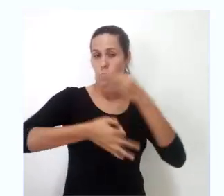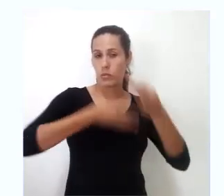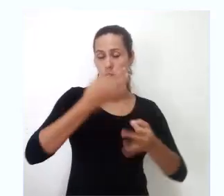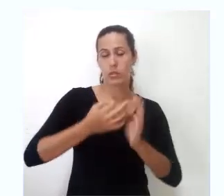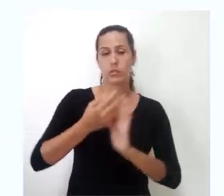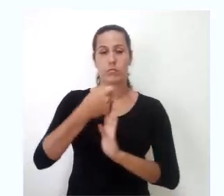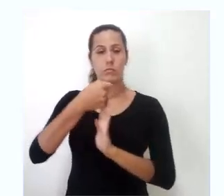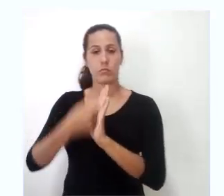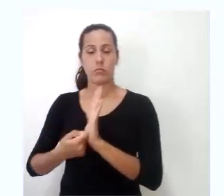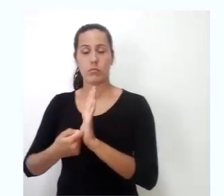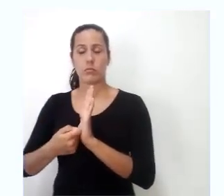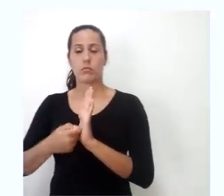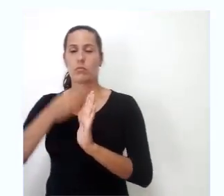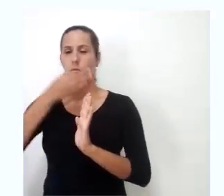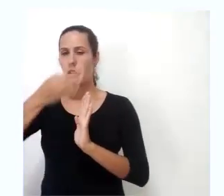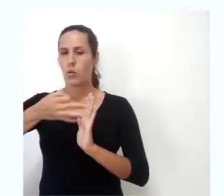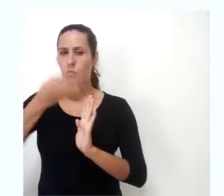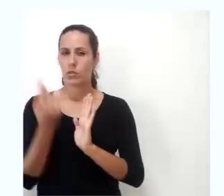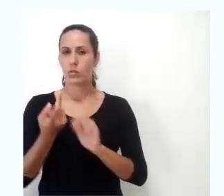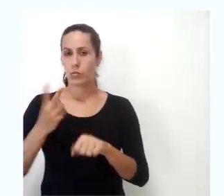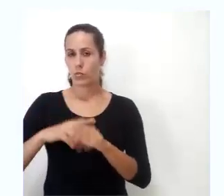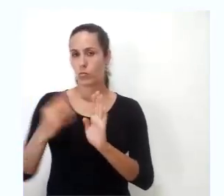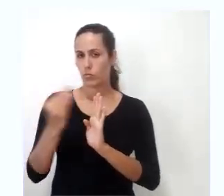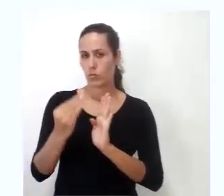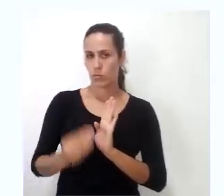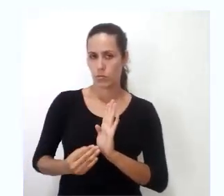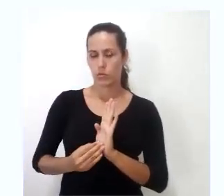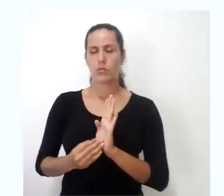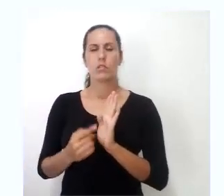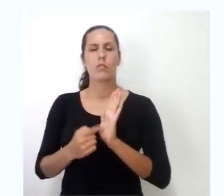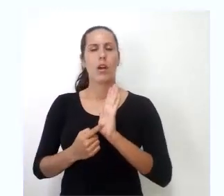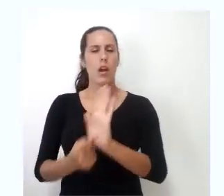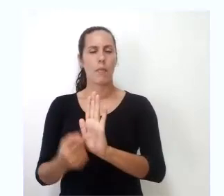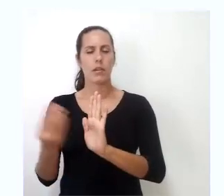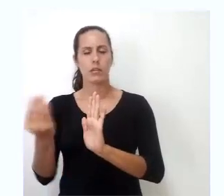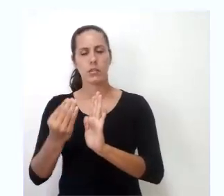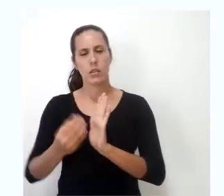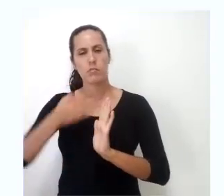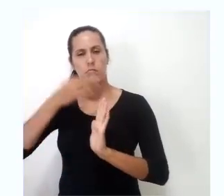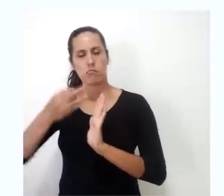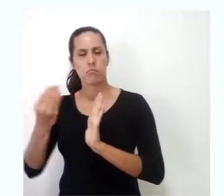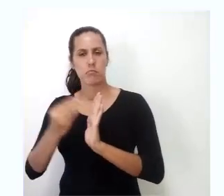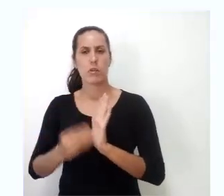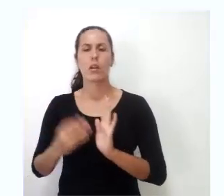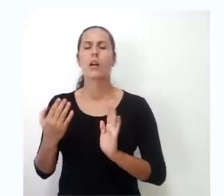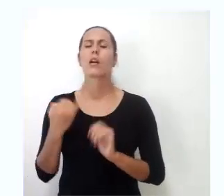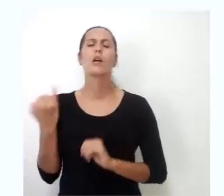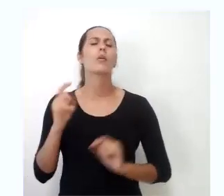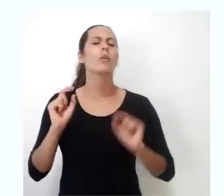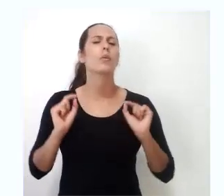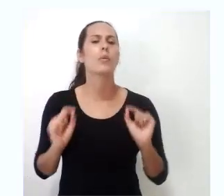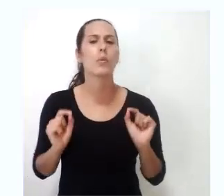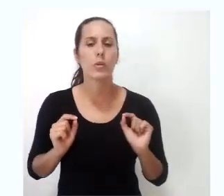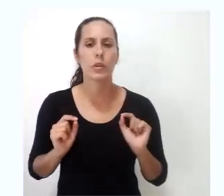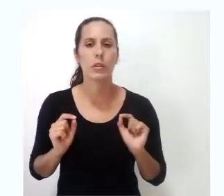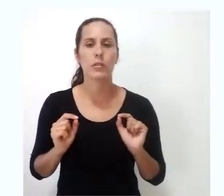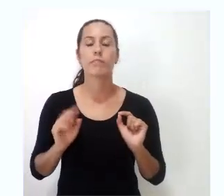dissertativo, argumentativo, em que você vai expor, argumentar, certo? É sempre bom o